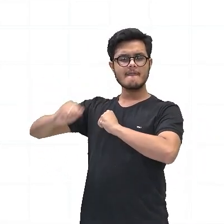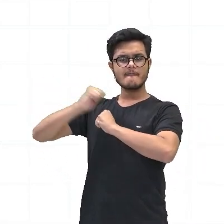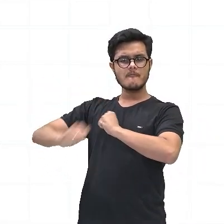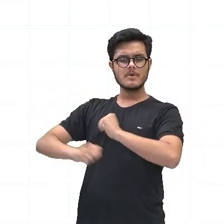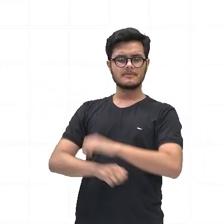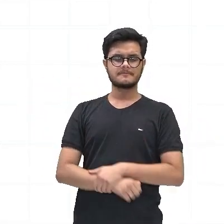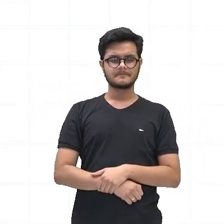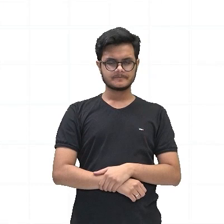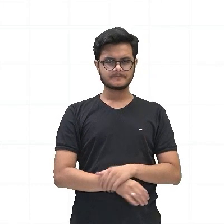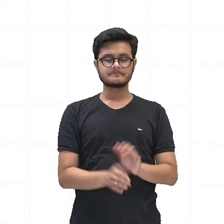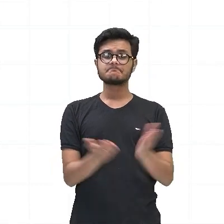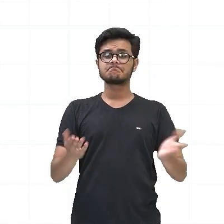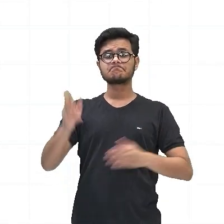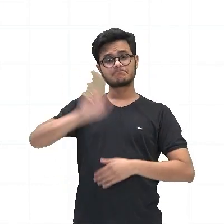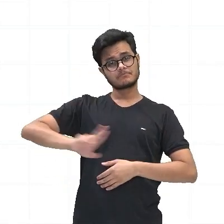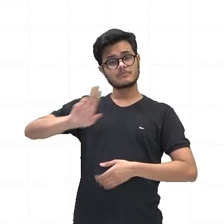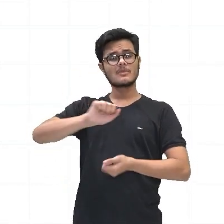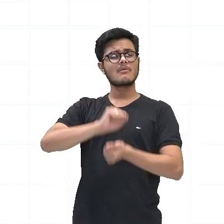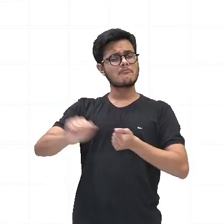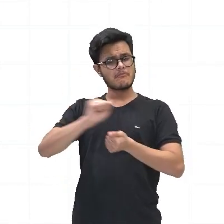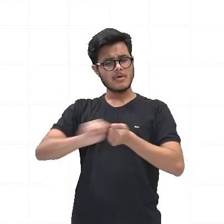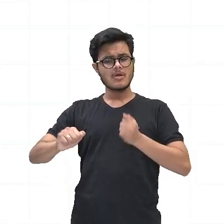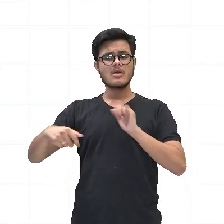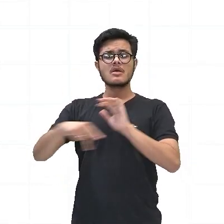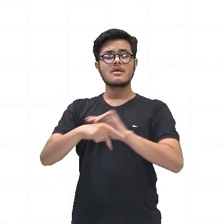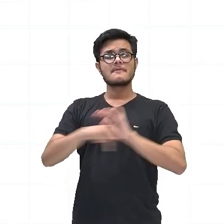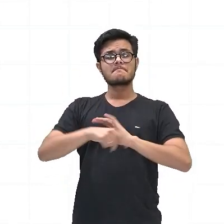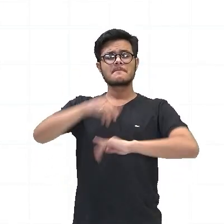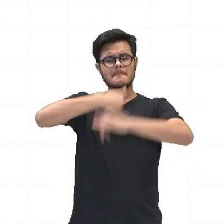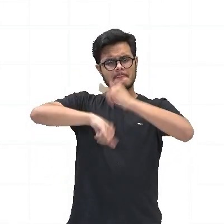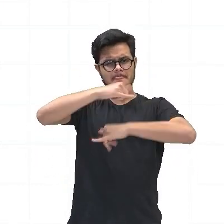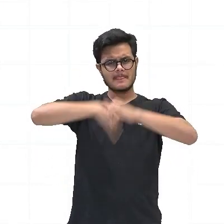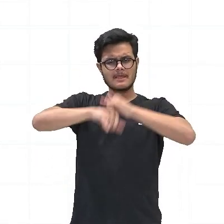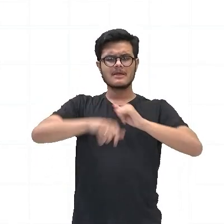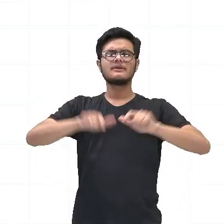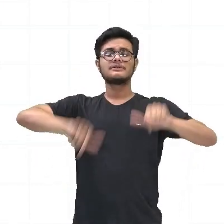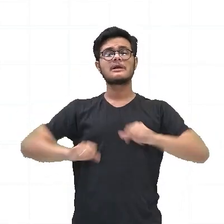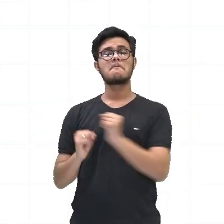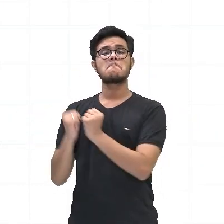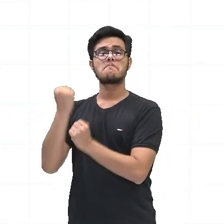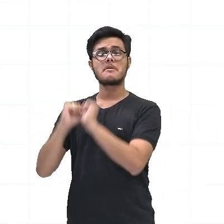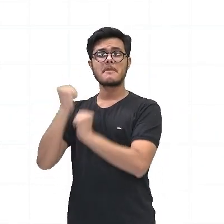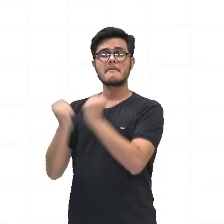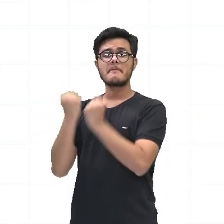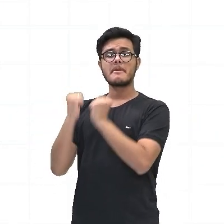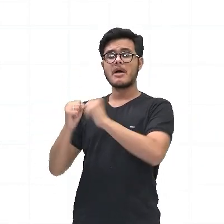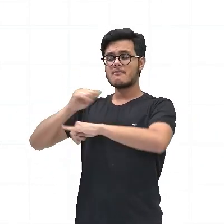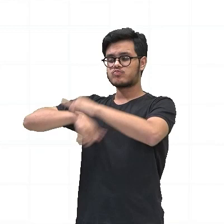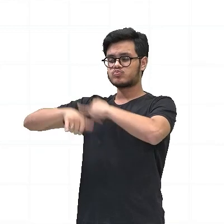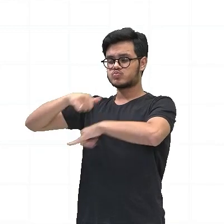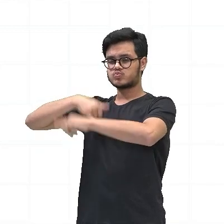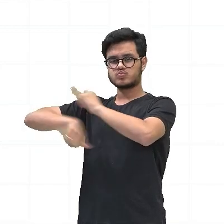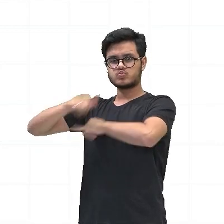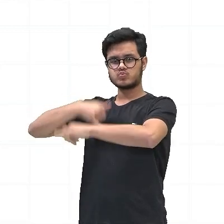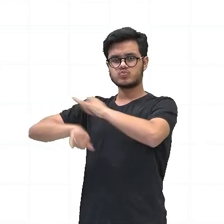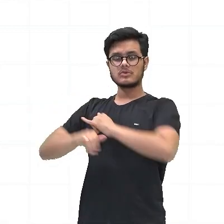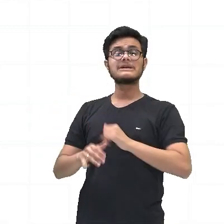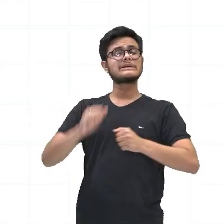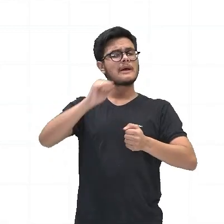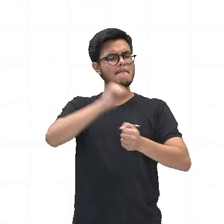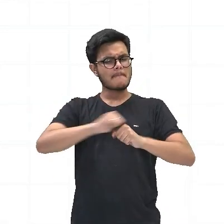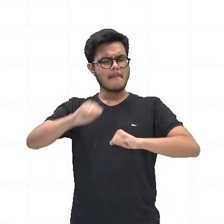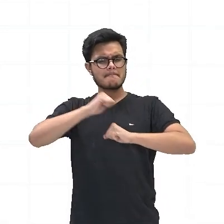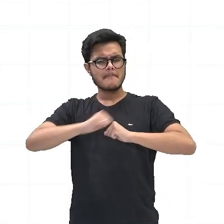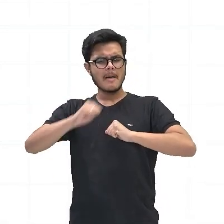Atualmente, o principal uso do carvão mineral é na geração de energia elétrica em usinas termoelétricas. E esse carvão ele vai ser